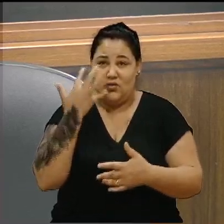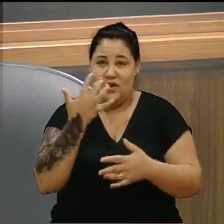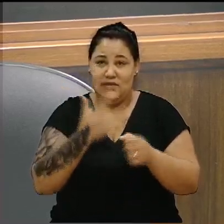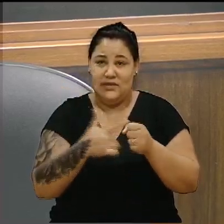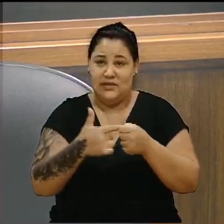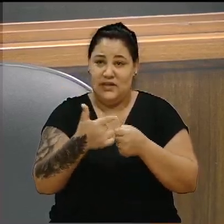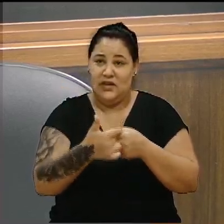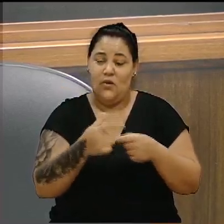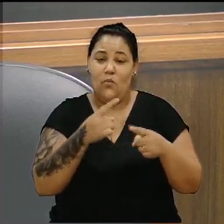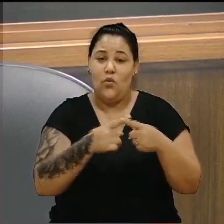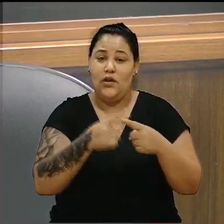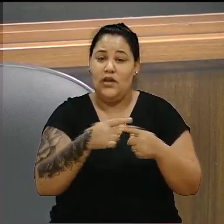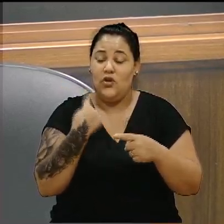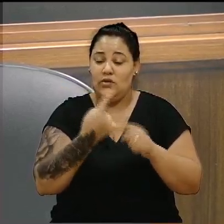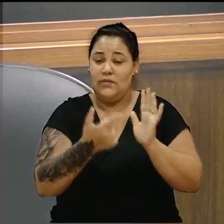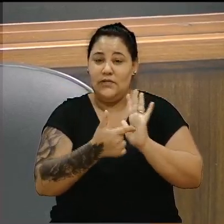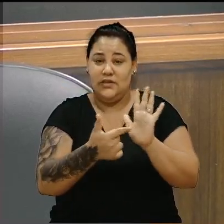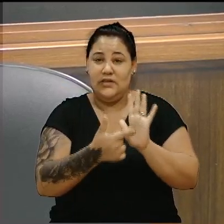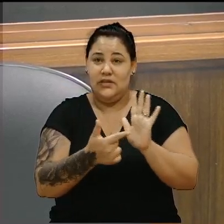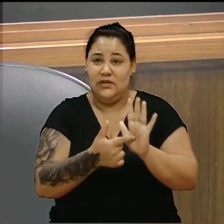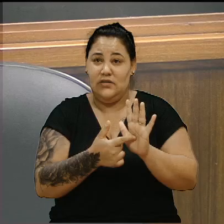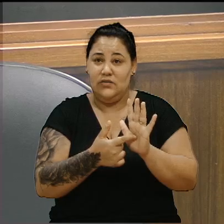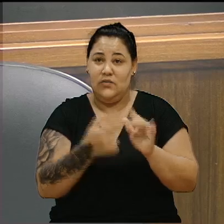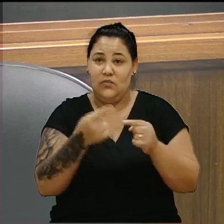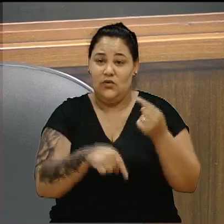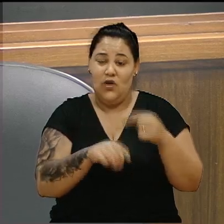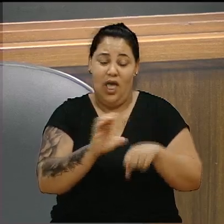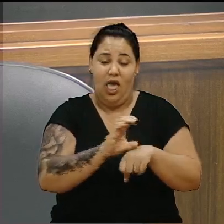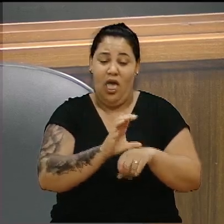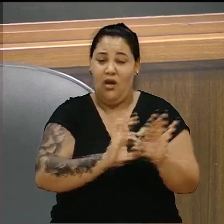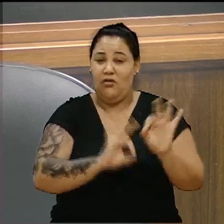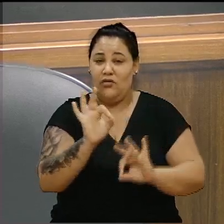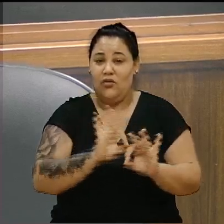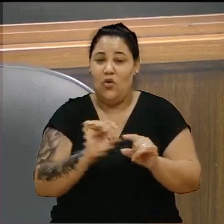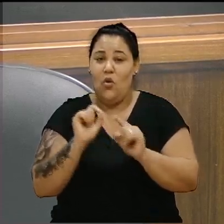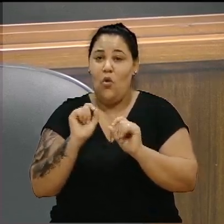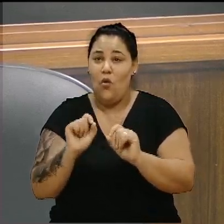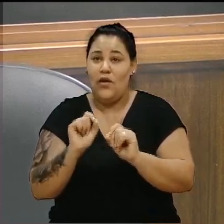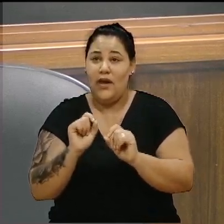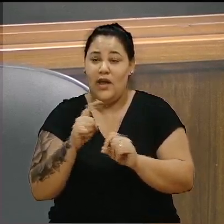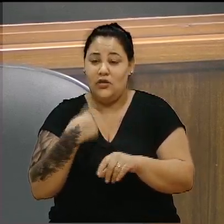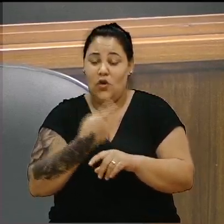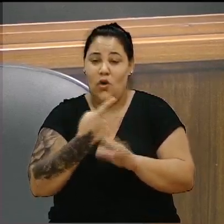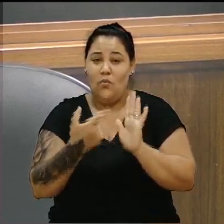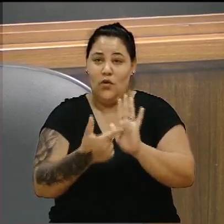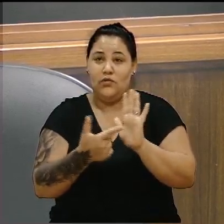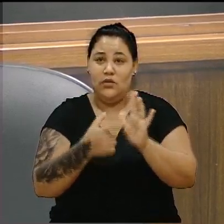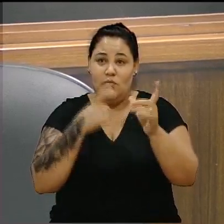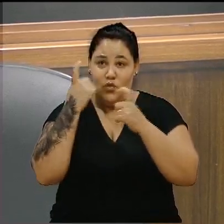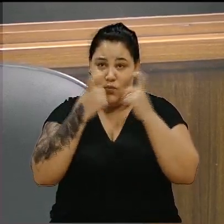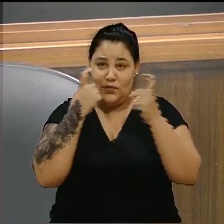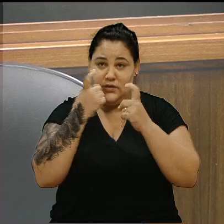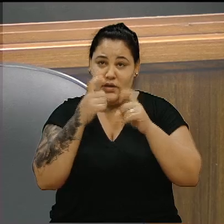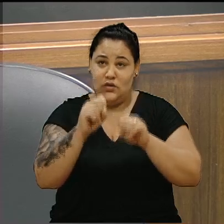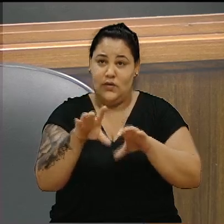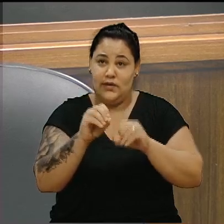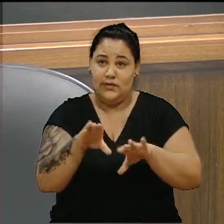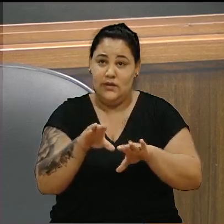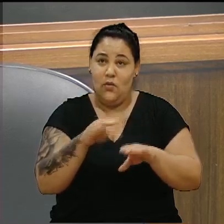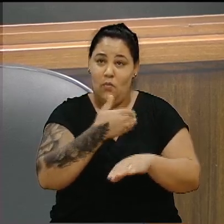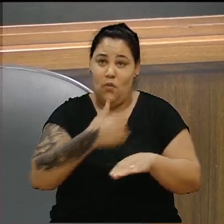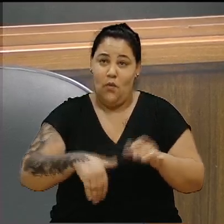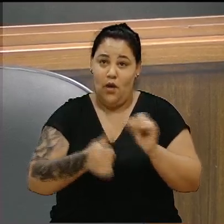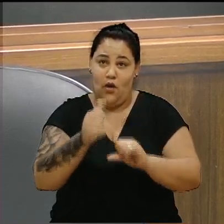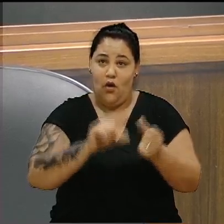cidade porque apresentamos um projeto inconstitucional? Ou aqui está demonstrada a nossa preocupação com a educação pública de